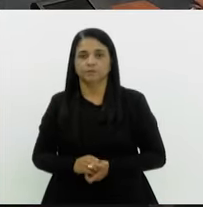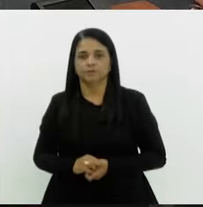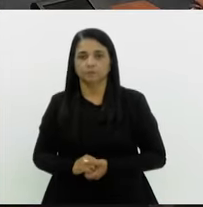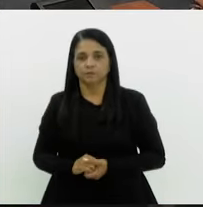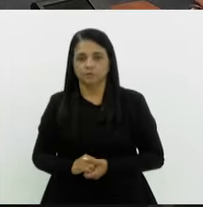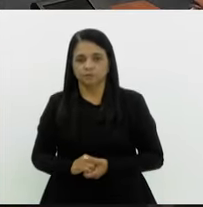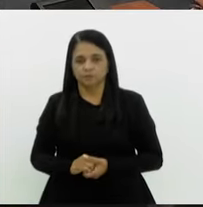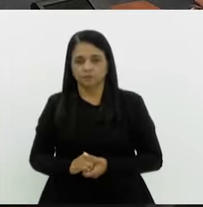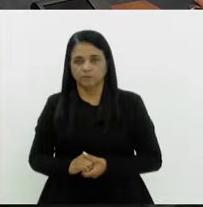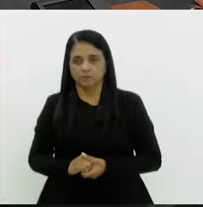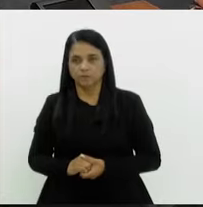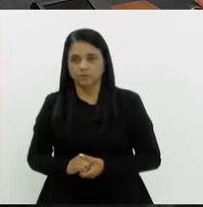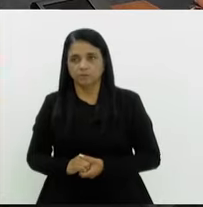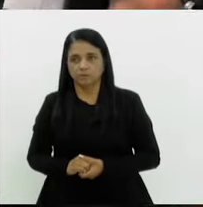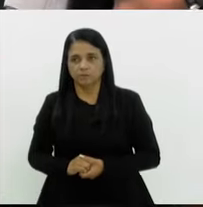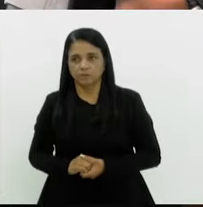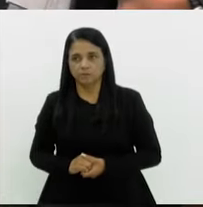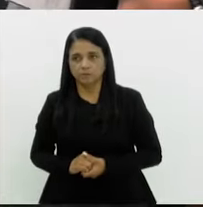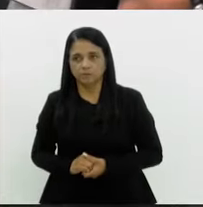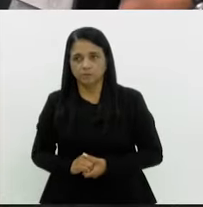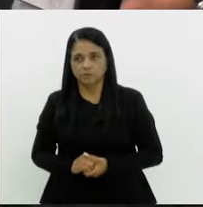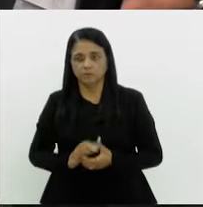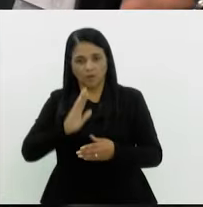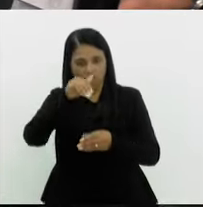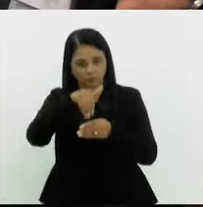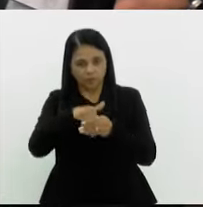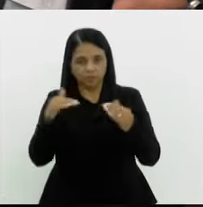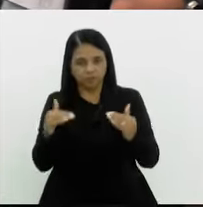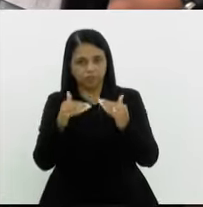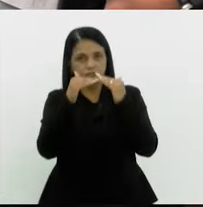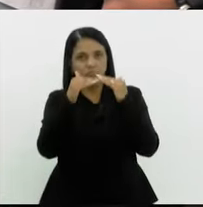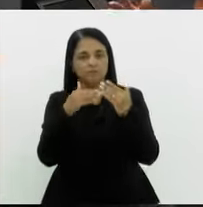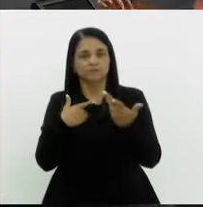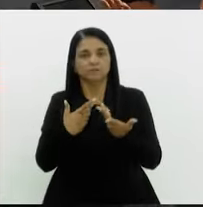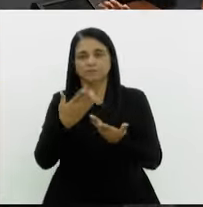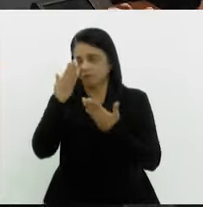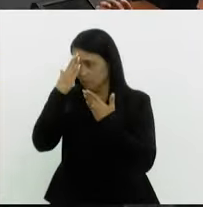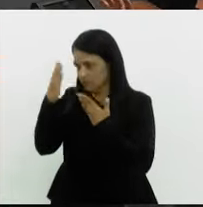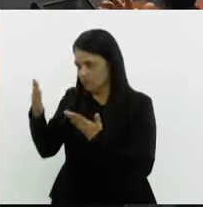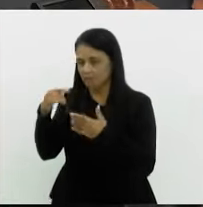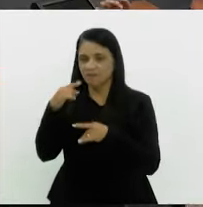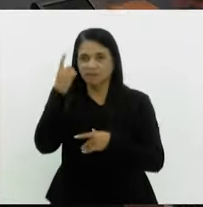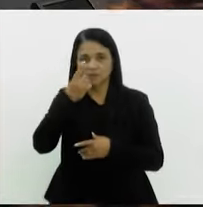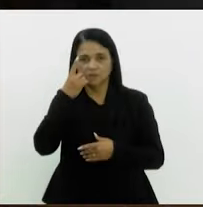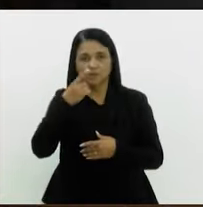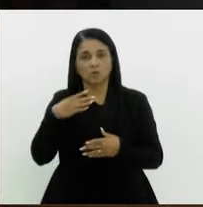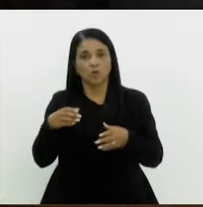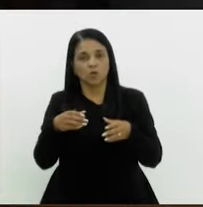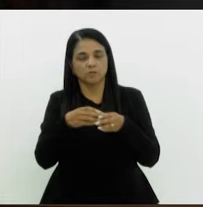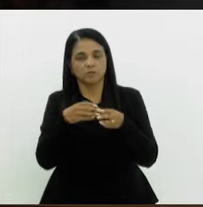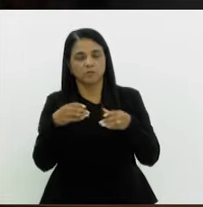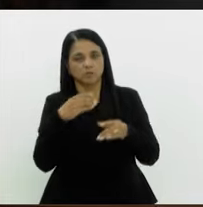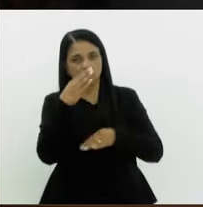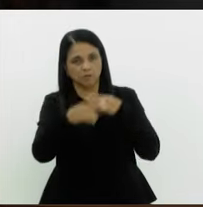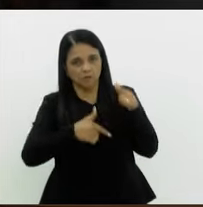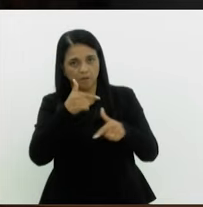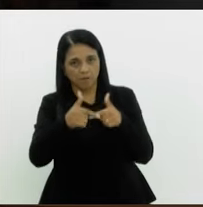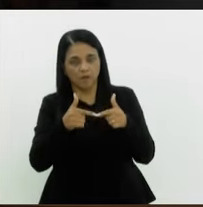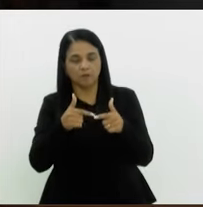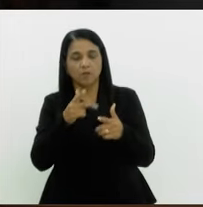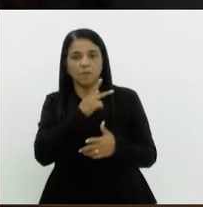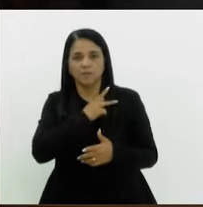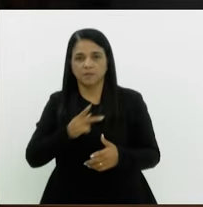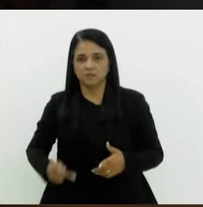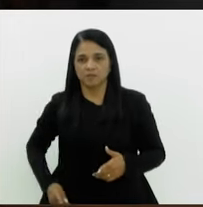Como é que é? O tema é... Voto favorável, presidente. Obrigado, deputado Deodalto. Pela Comissão de Trabalho, deputada